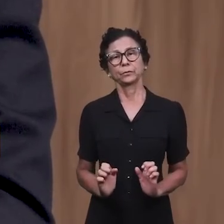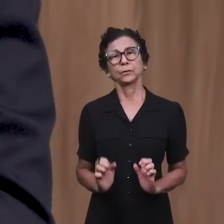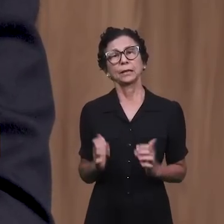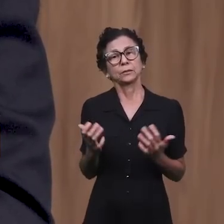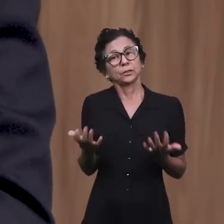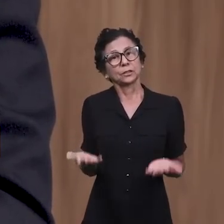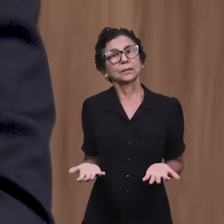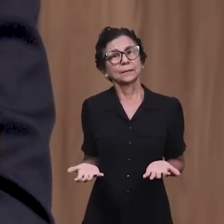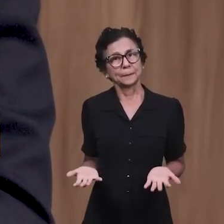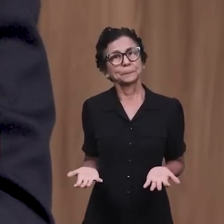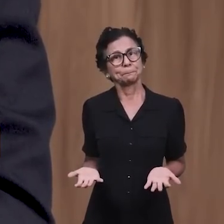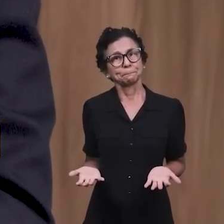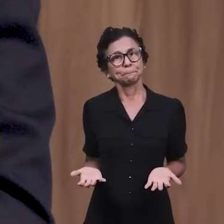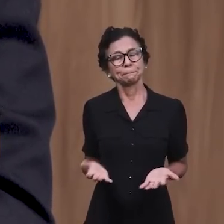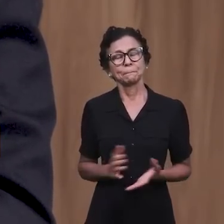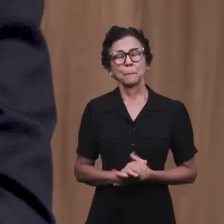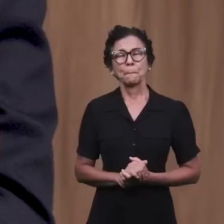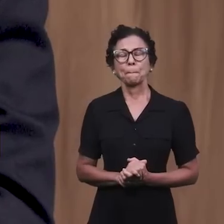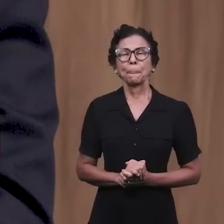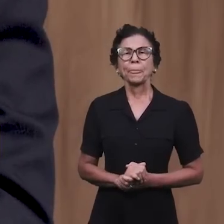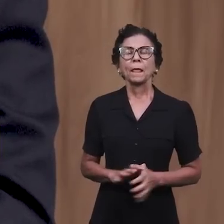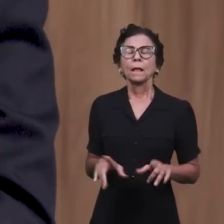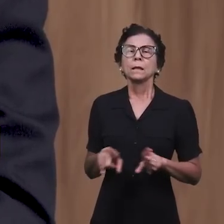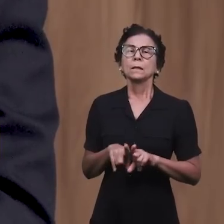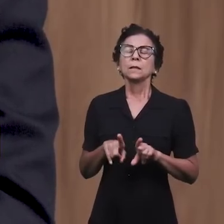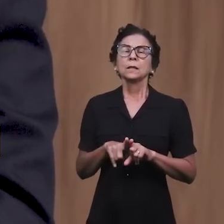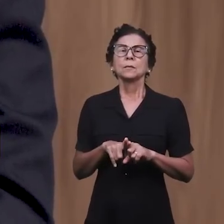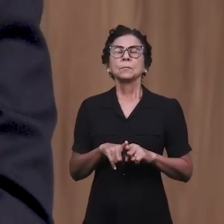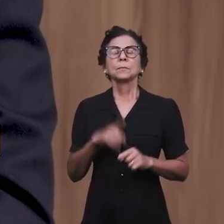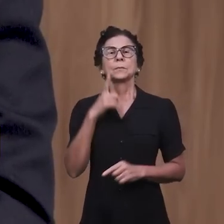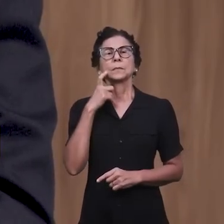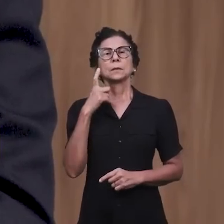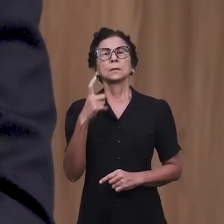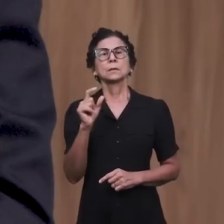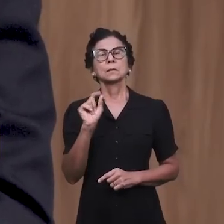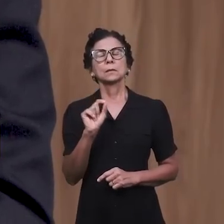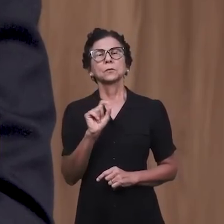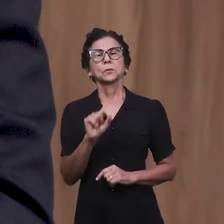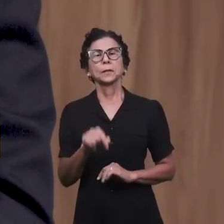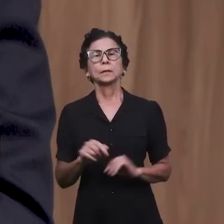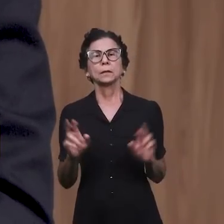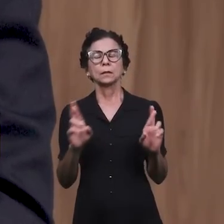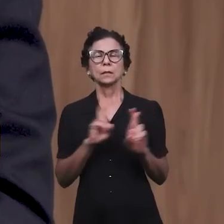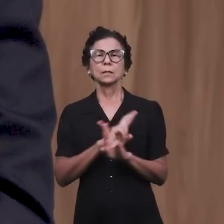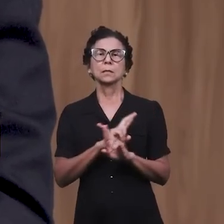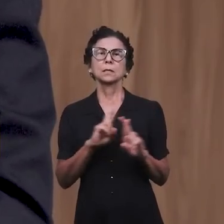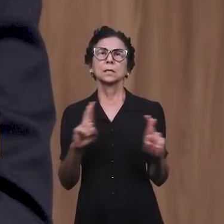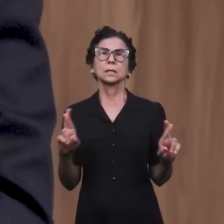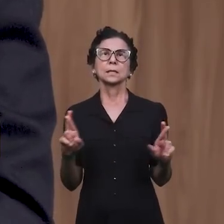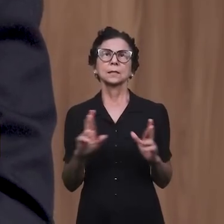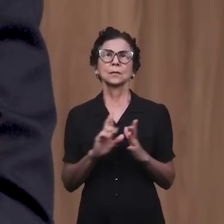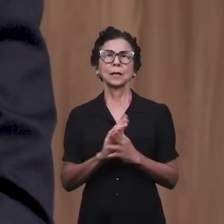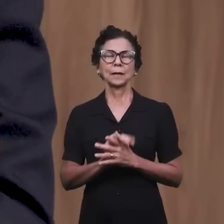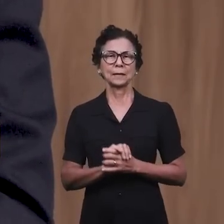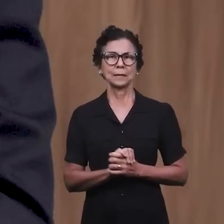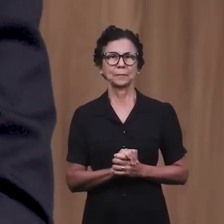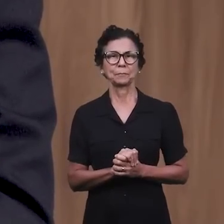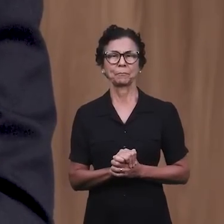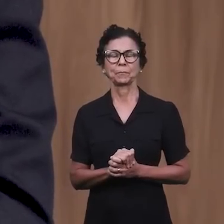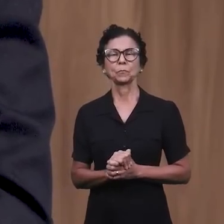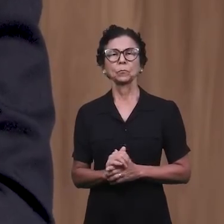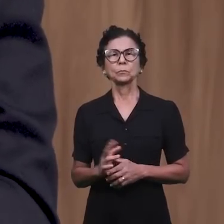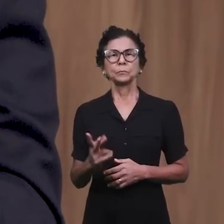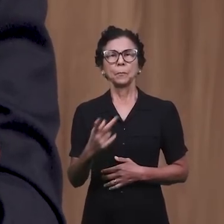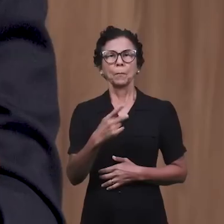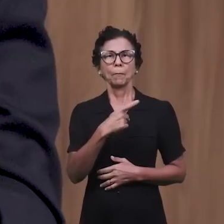pessoas observam, né, no pastor. Mas tem um outro aspecto também, Luiz Fernando, sobre a questão dos atos pastorais.